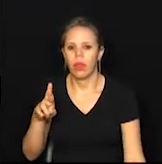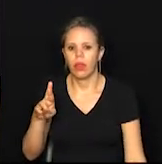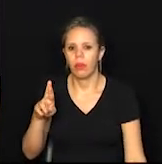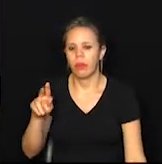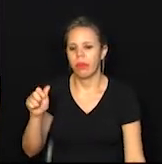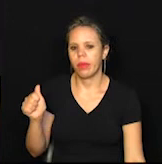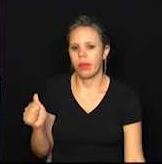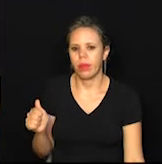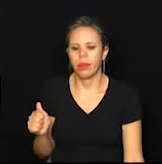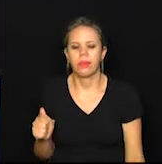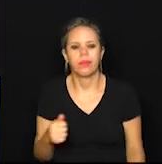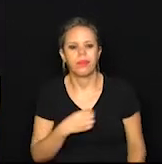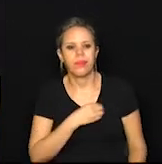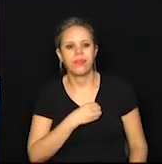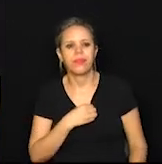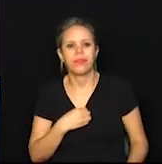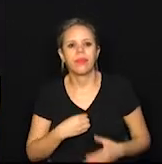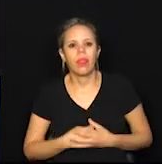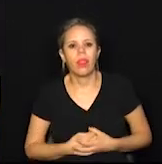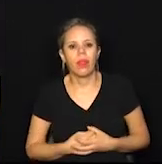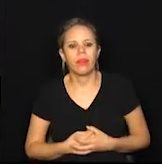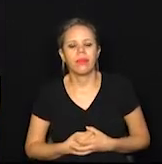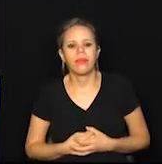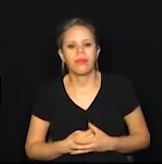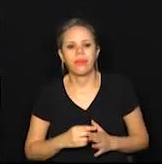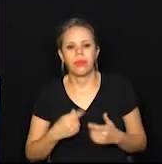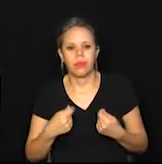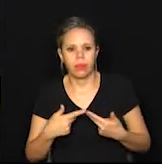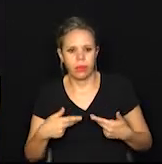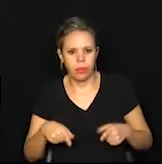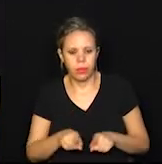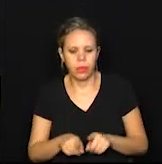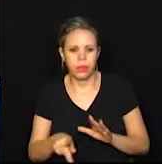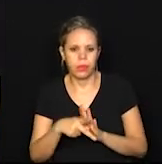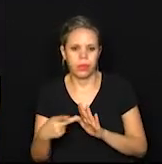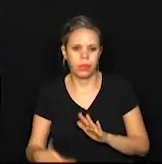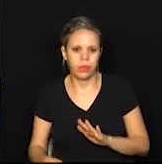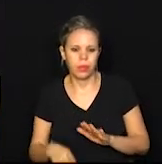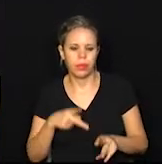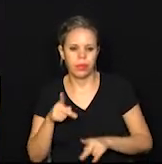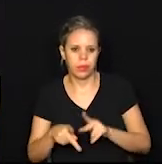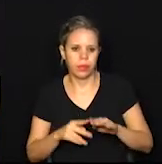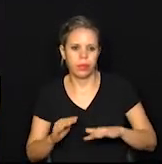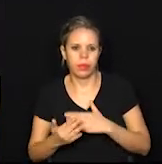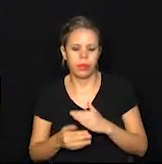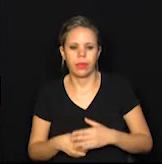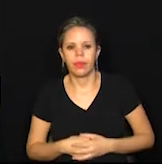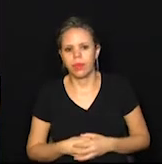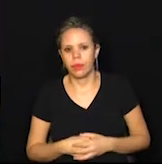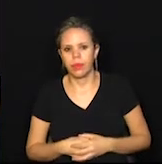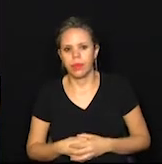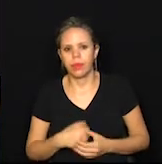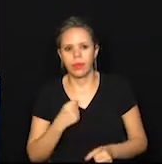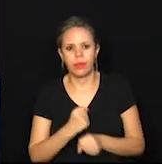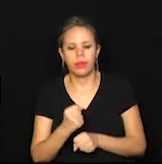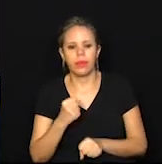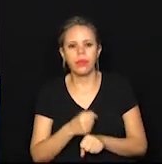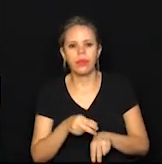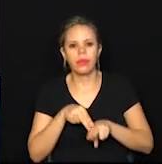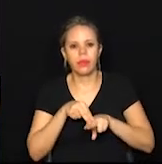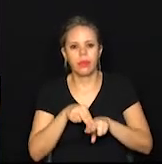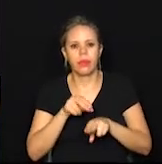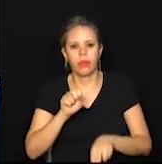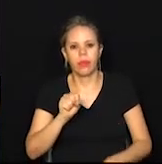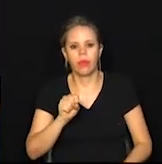Vila Costa e Silva. São demandas ali da própria população. Construção de a pista de skate de Souza também